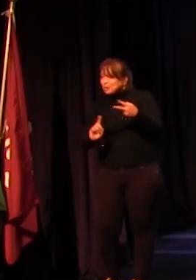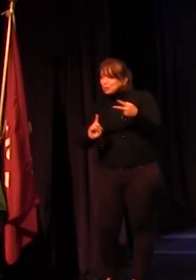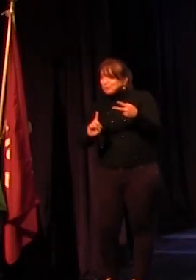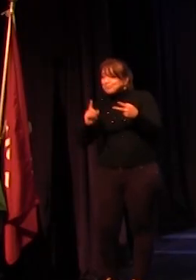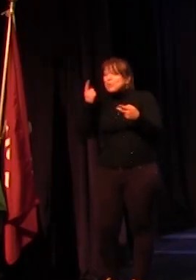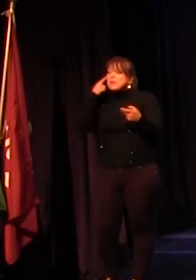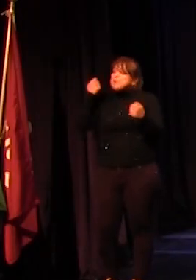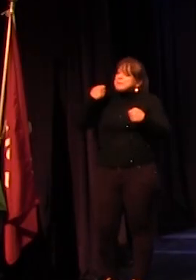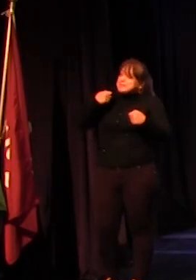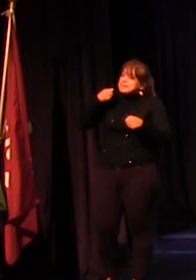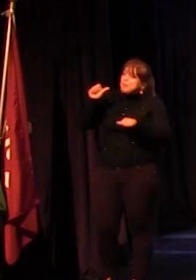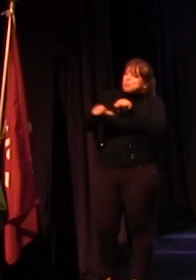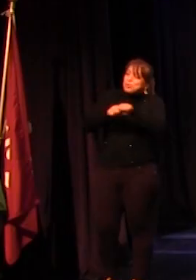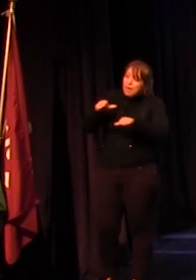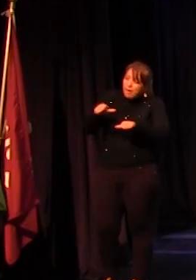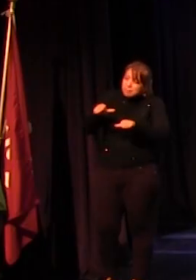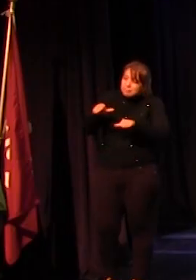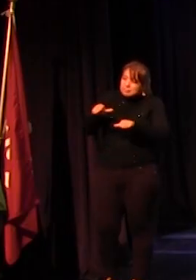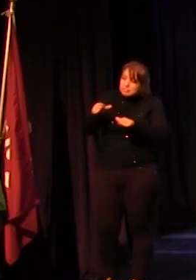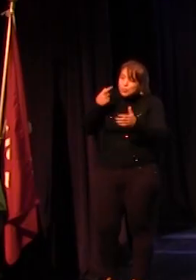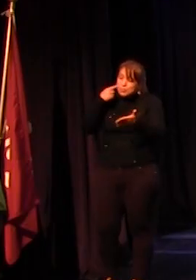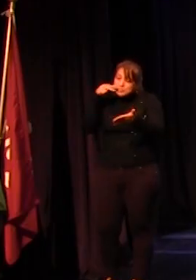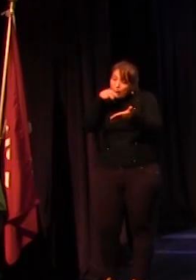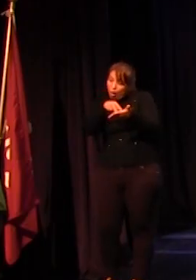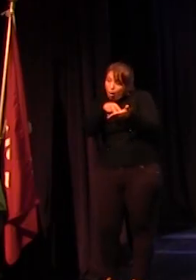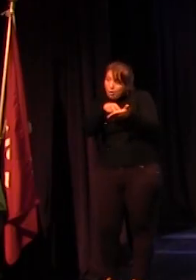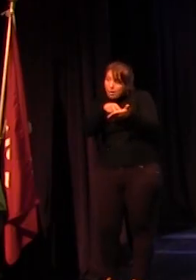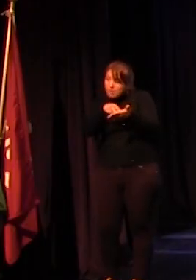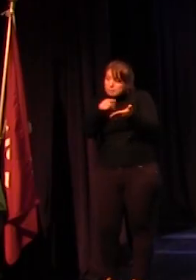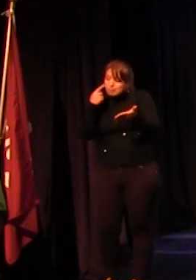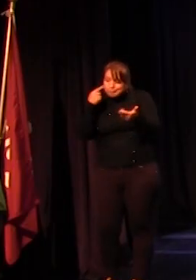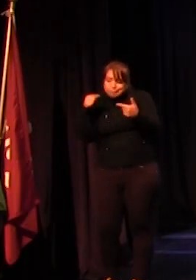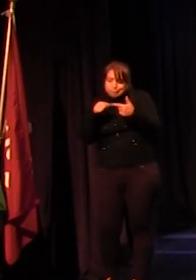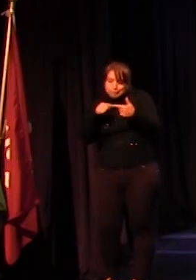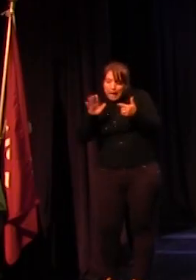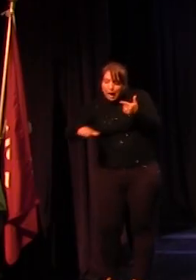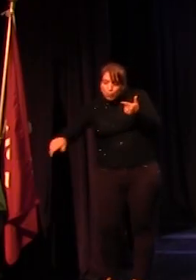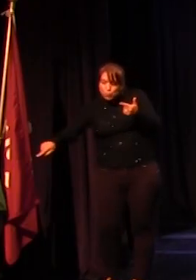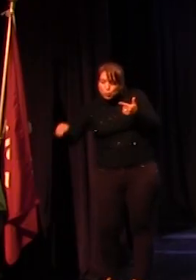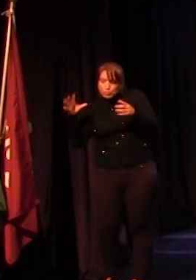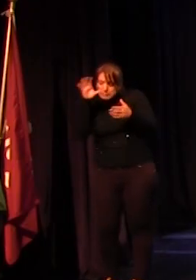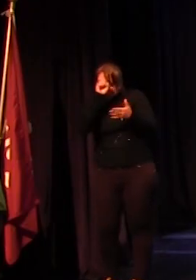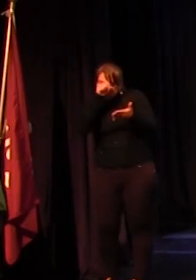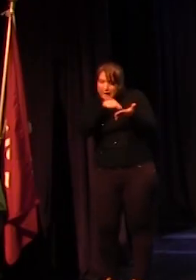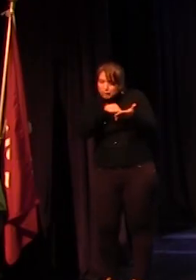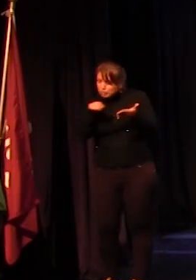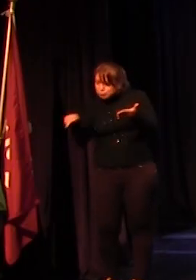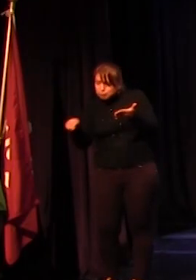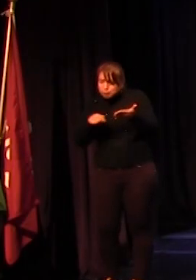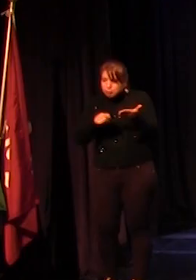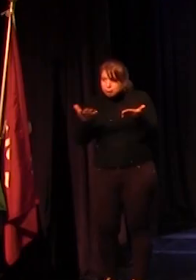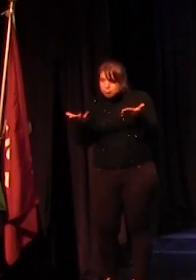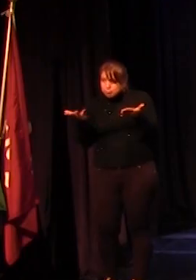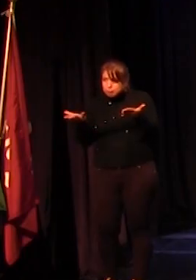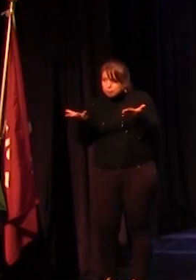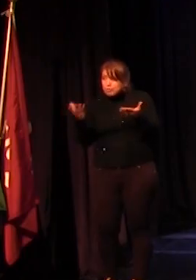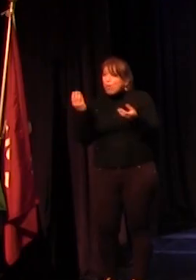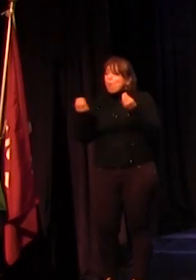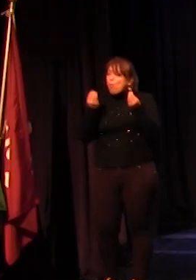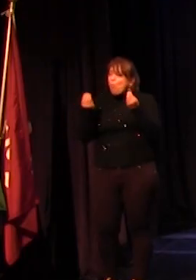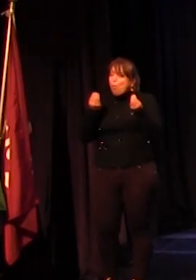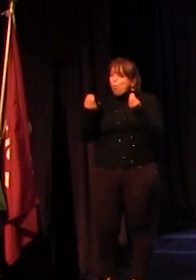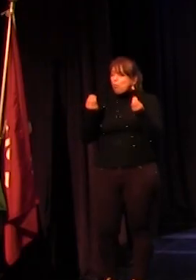nós precisamos olhar desse currículo para os nossos alunos em relação à aprendizagem e em relação ao que isso vai me